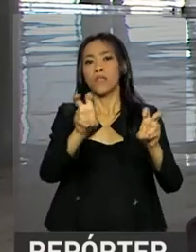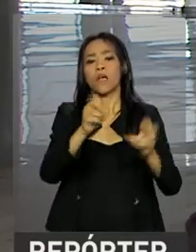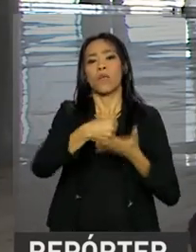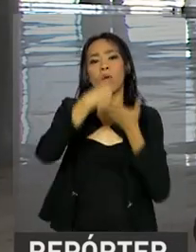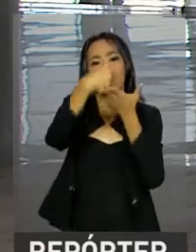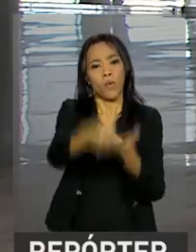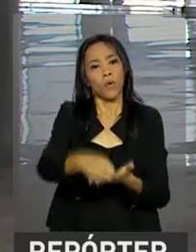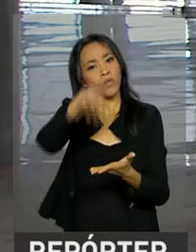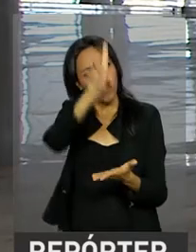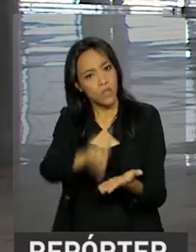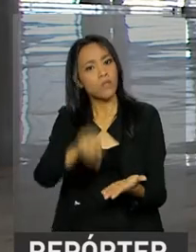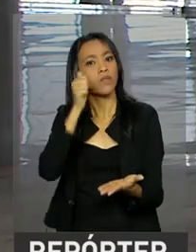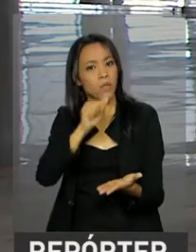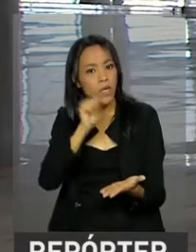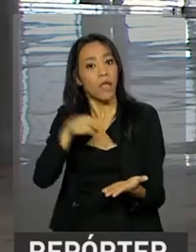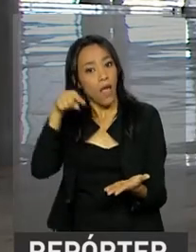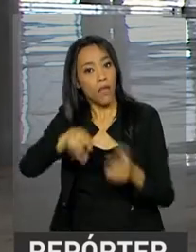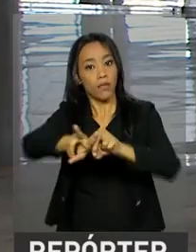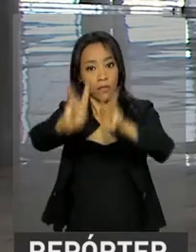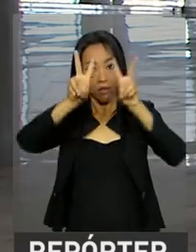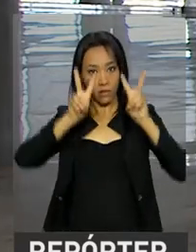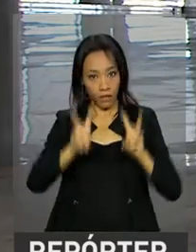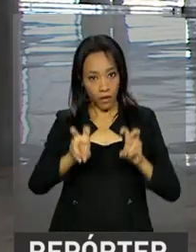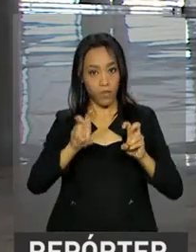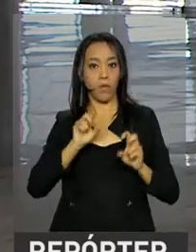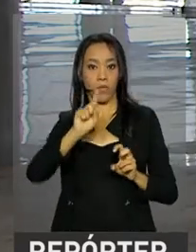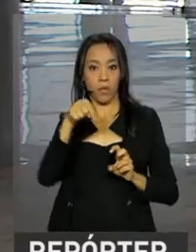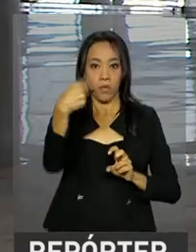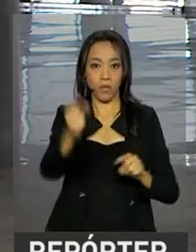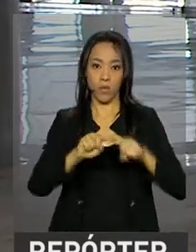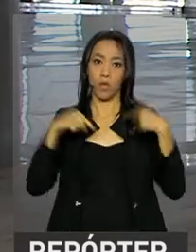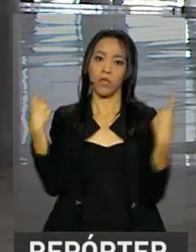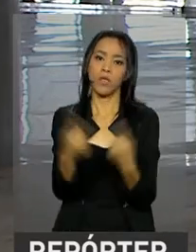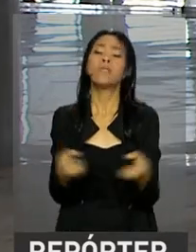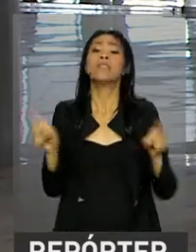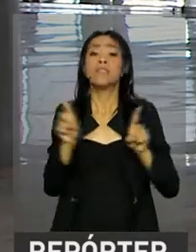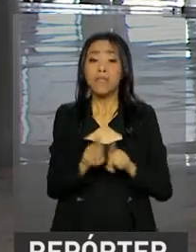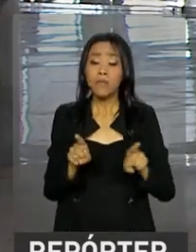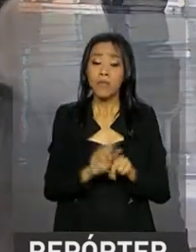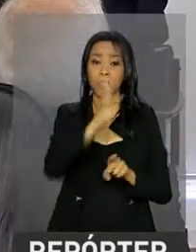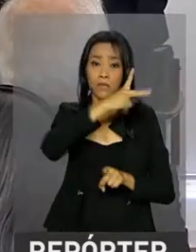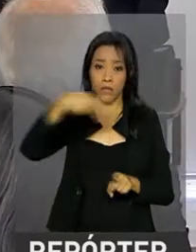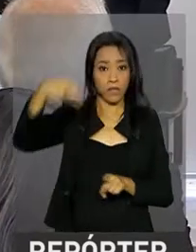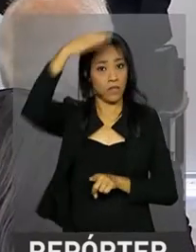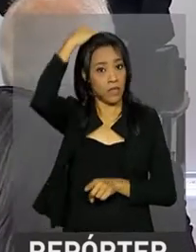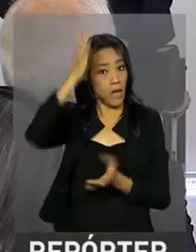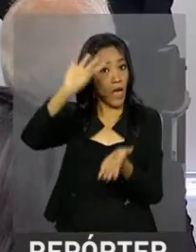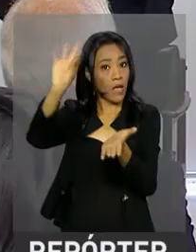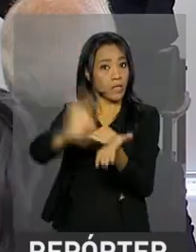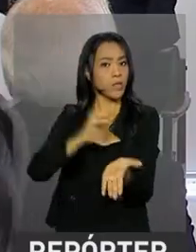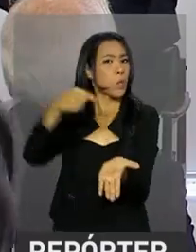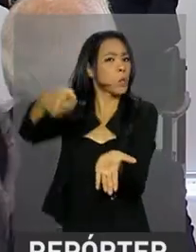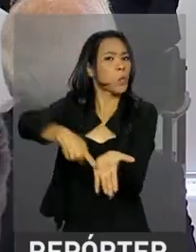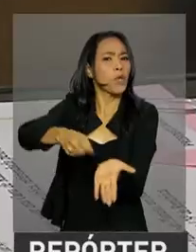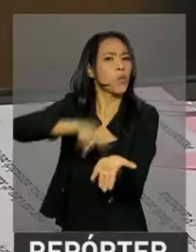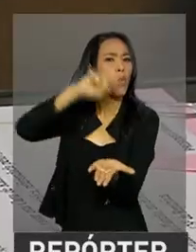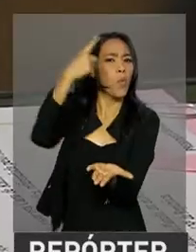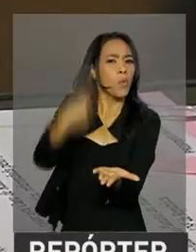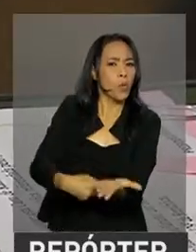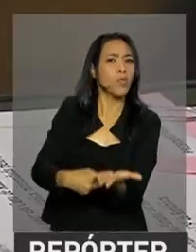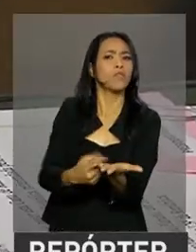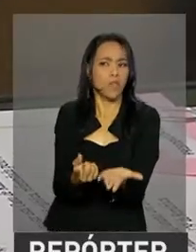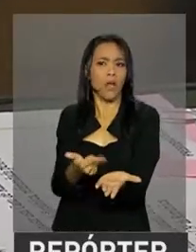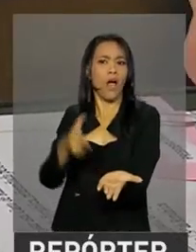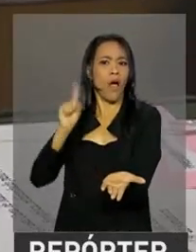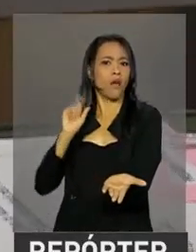direitos das mulheres. E o presidente Temer assinou também a ratificação de um acordo que havia sido aprovado no